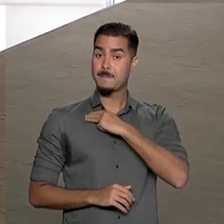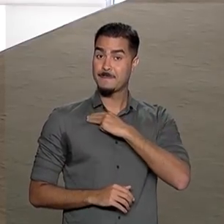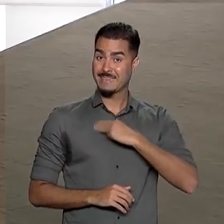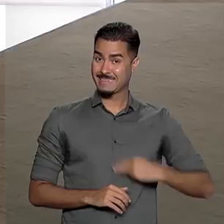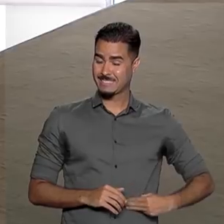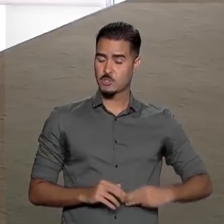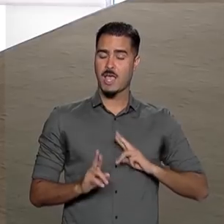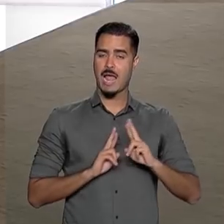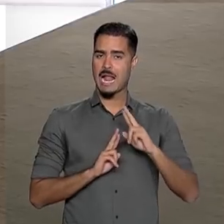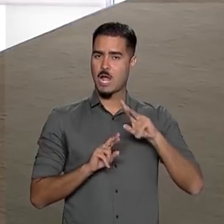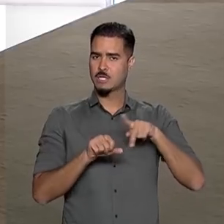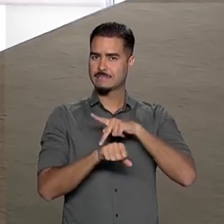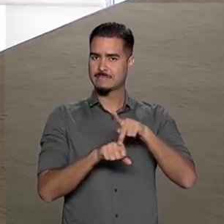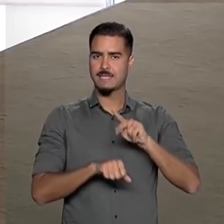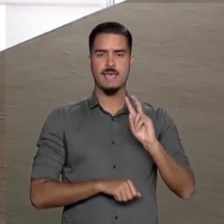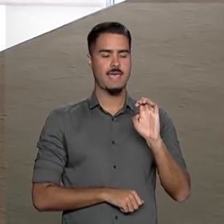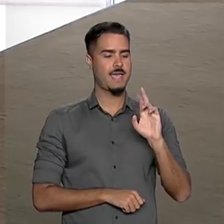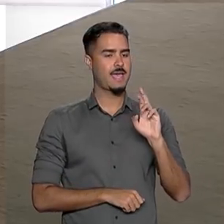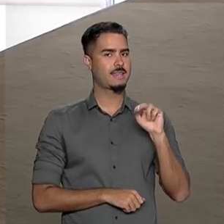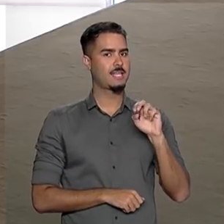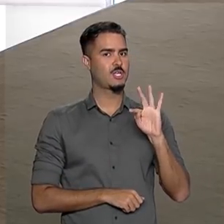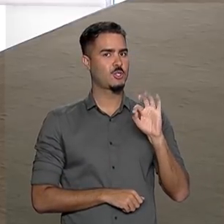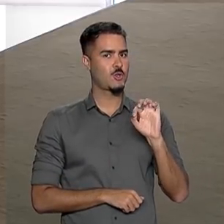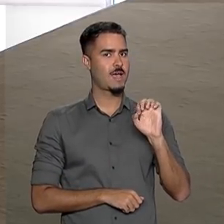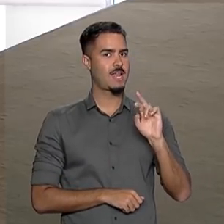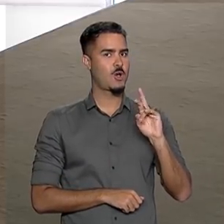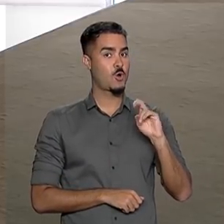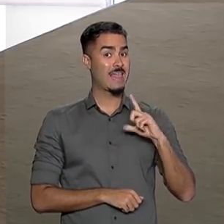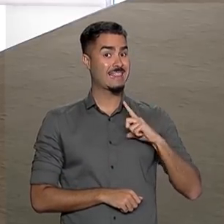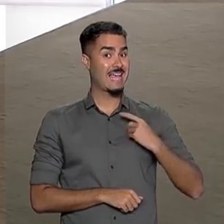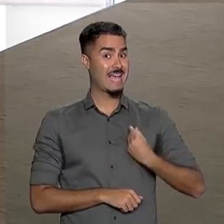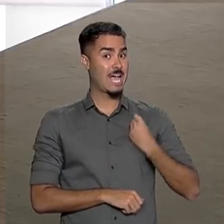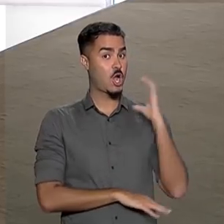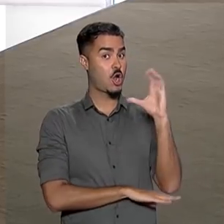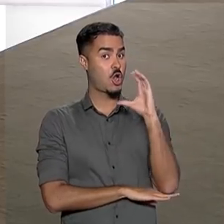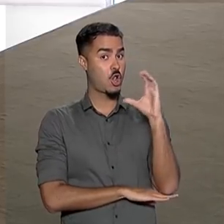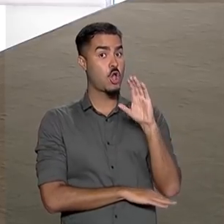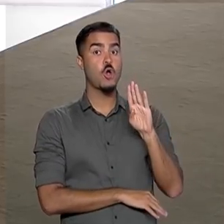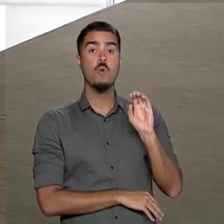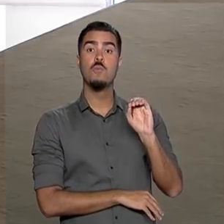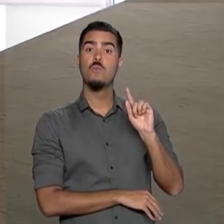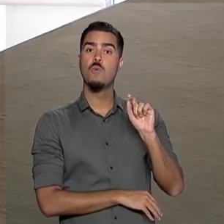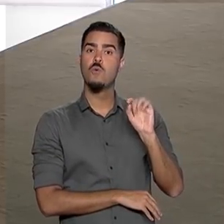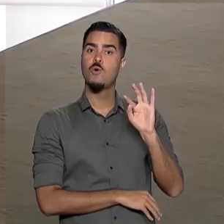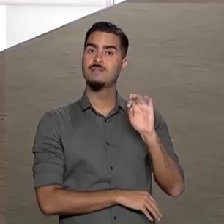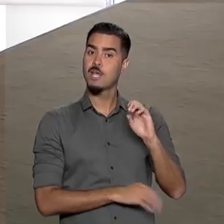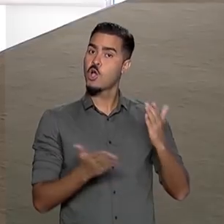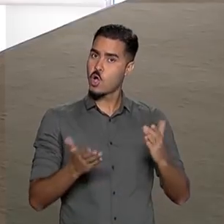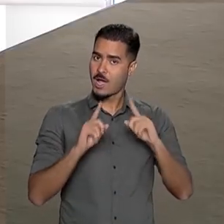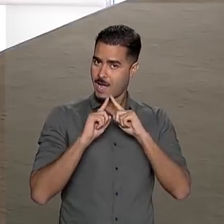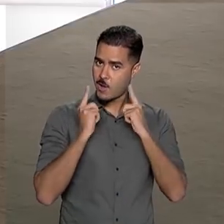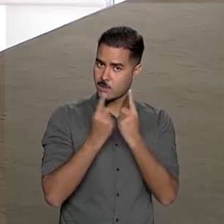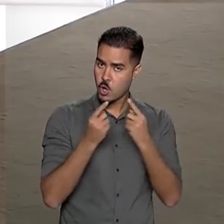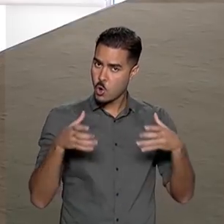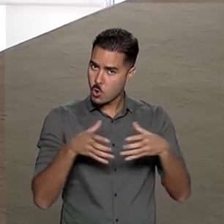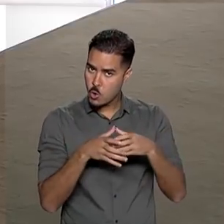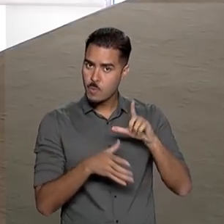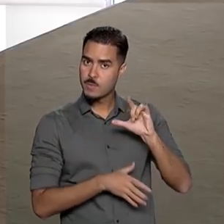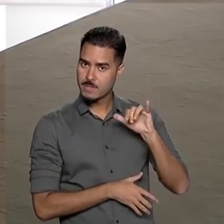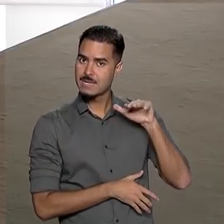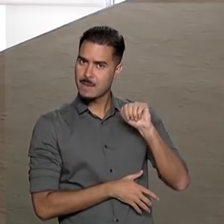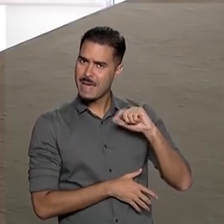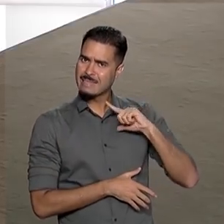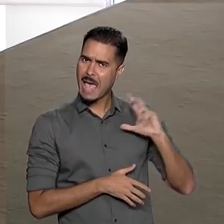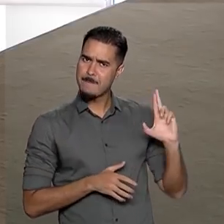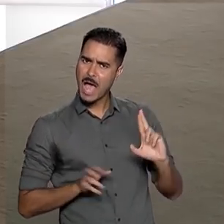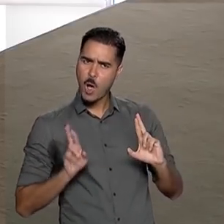relações exteriores Ernesto Araújo estão em Bogotá na Colômbia onde participam hoje da reunião do grupo de Lima Esse grupo é formado por